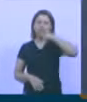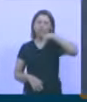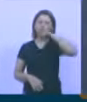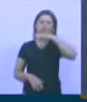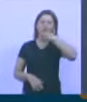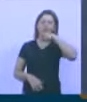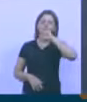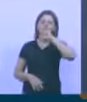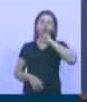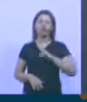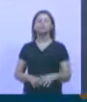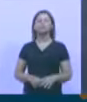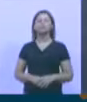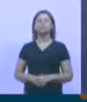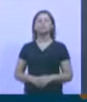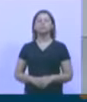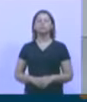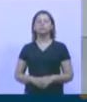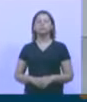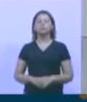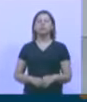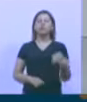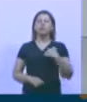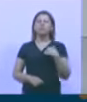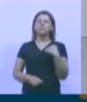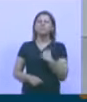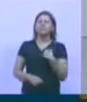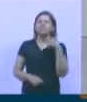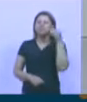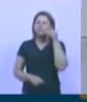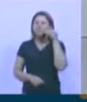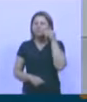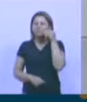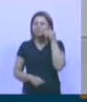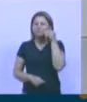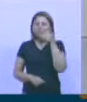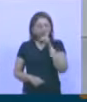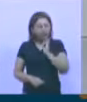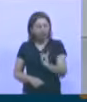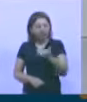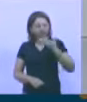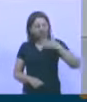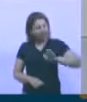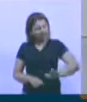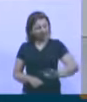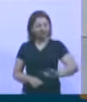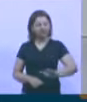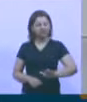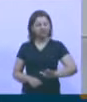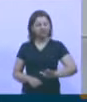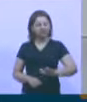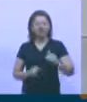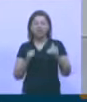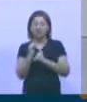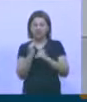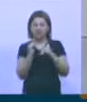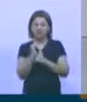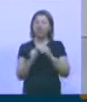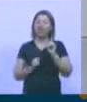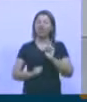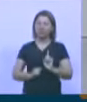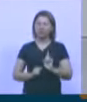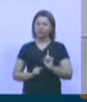I'm tempted to tell the child, eu fico tentado a dizer à criança, I will tell you a secret, eu vou contar para vocês